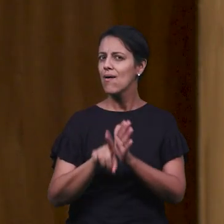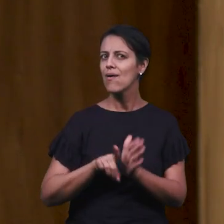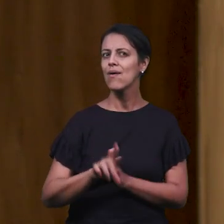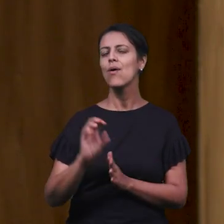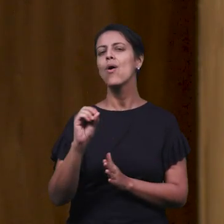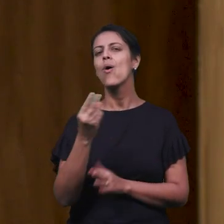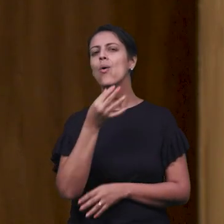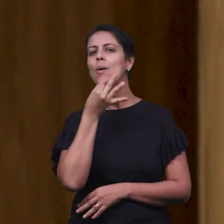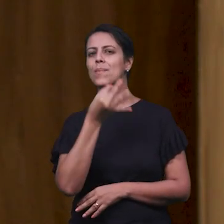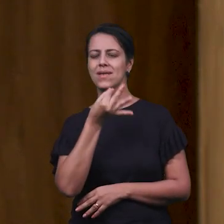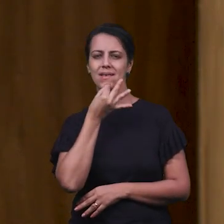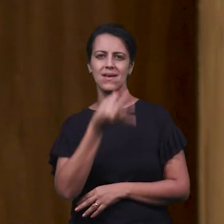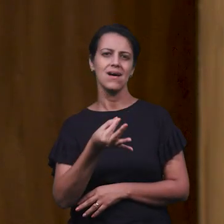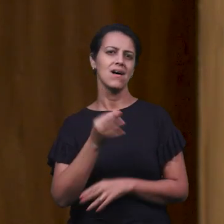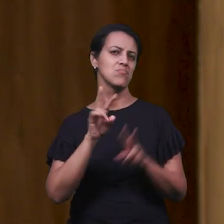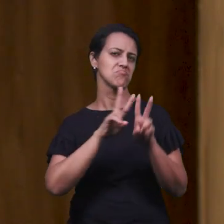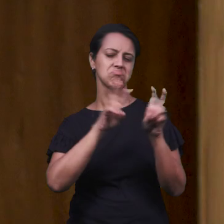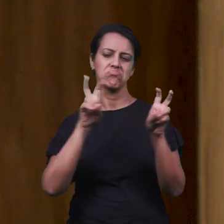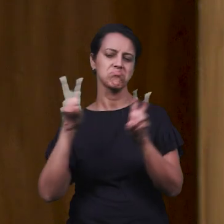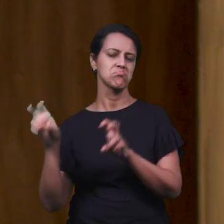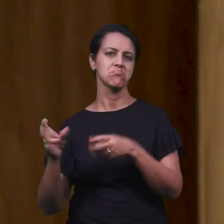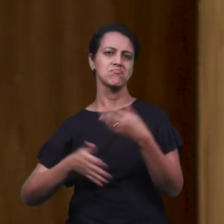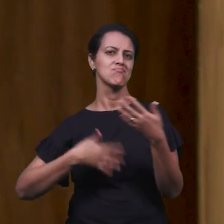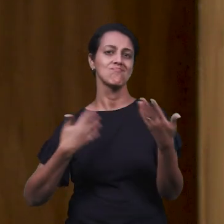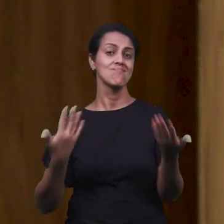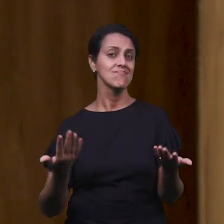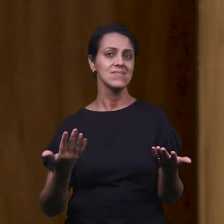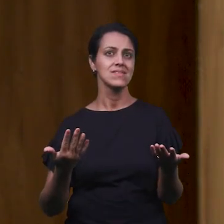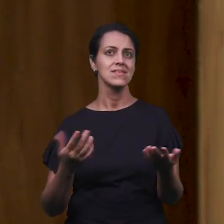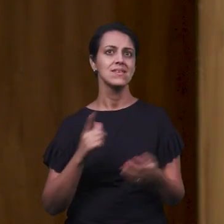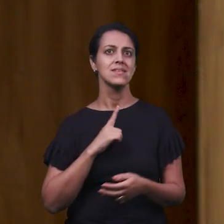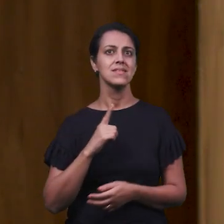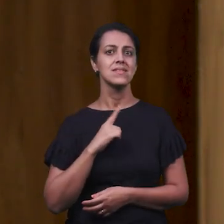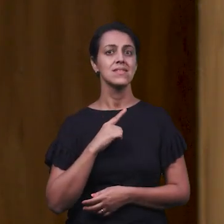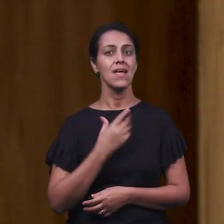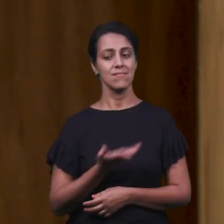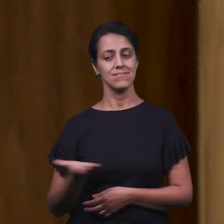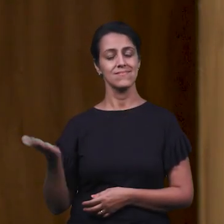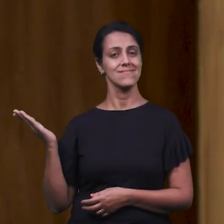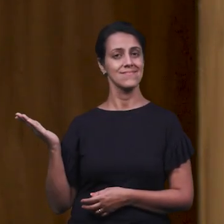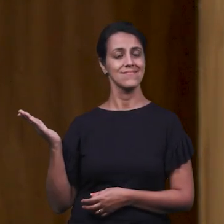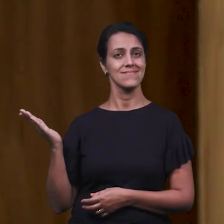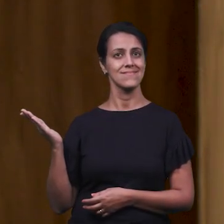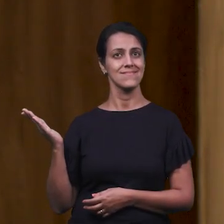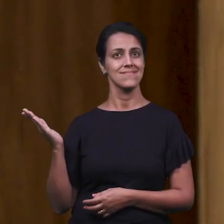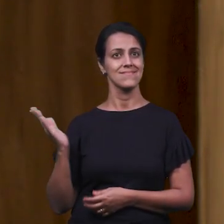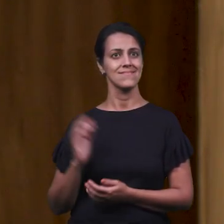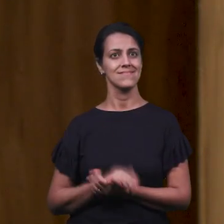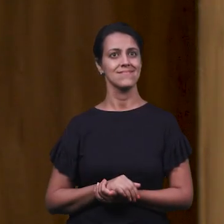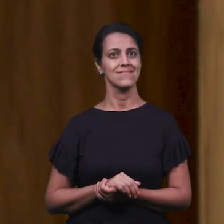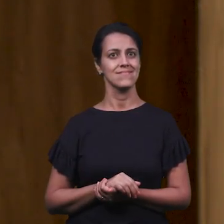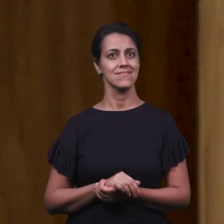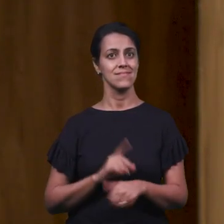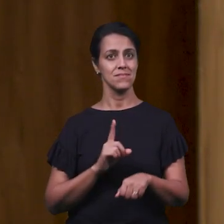ou sugestão de pautas, de assuntos para tratarmos. O nosso e-mail que vai aparecer na sua tela é o